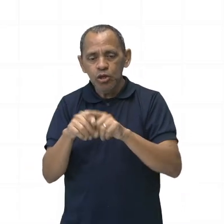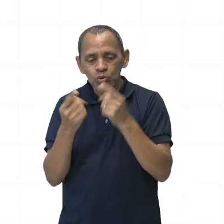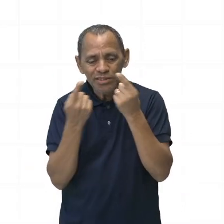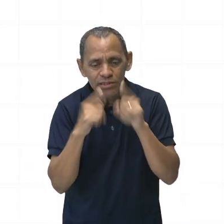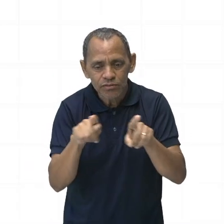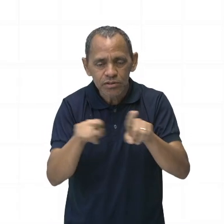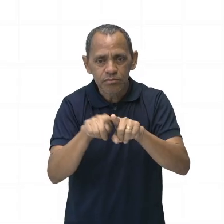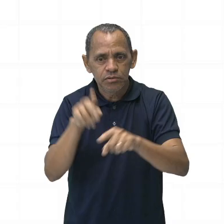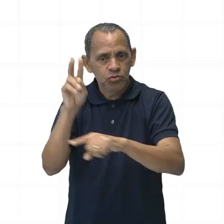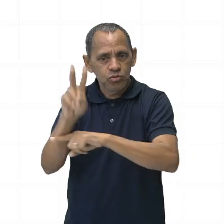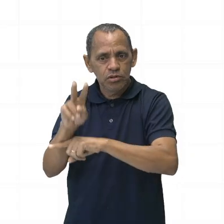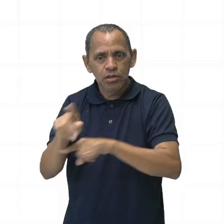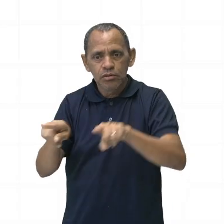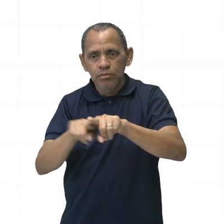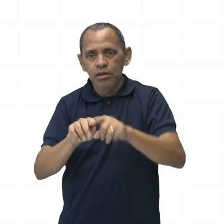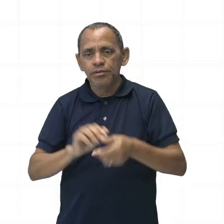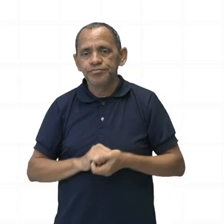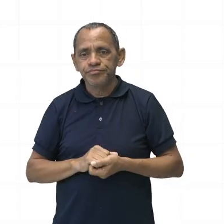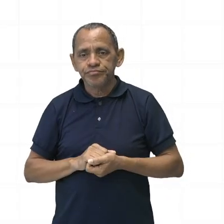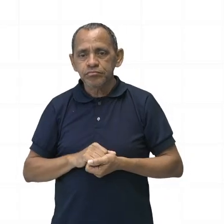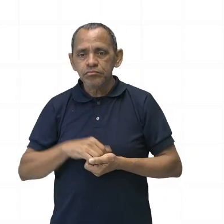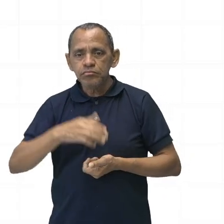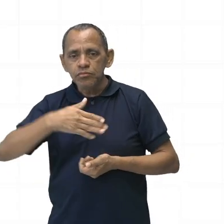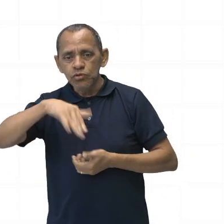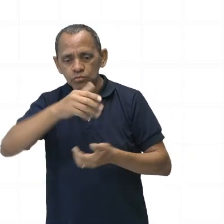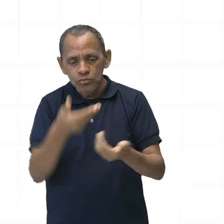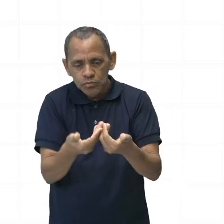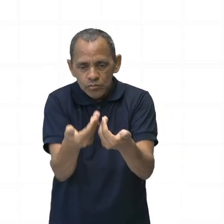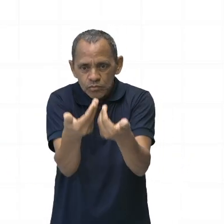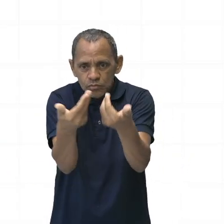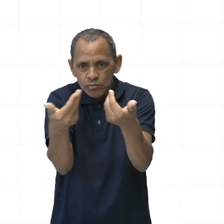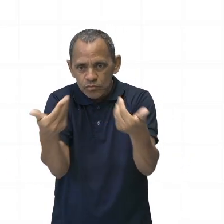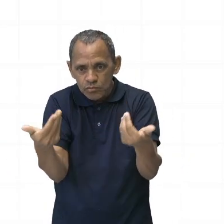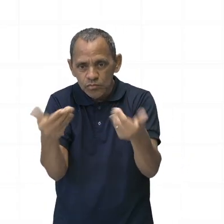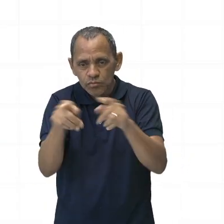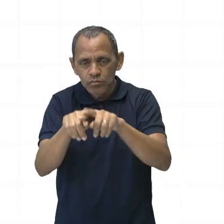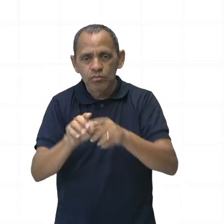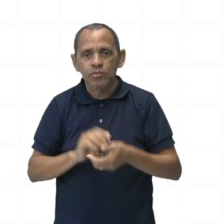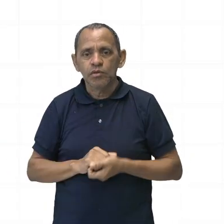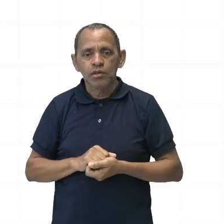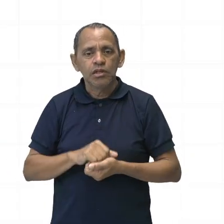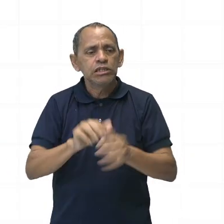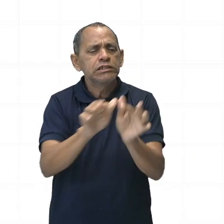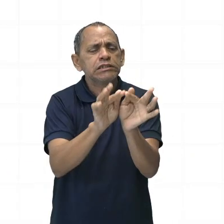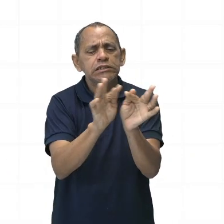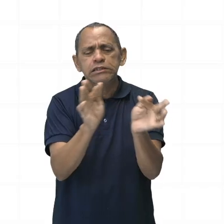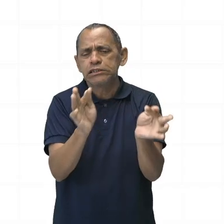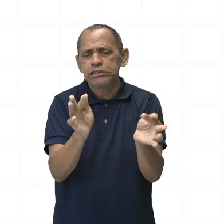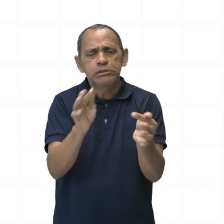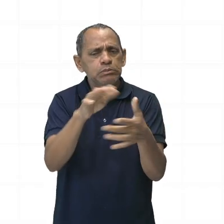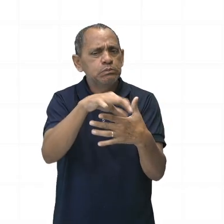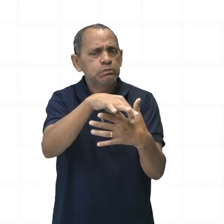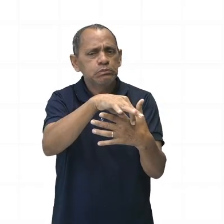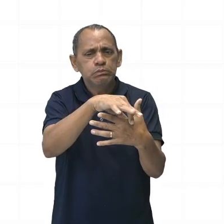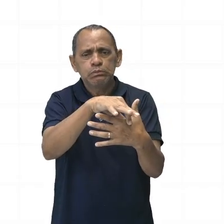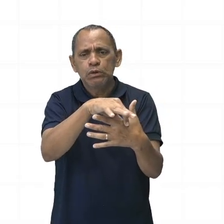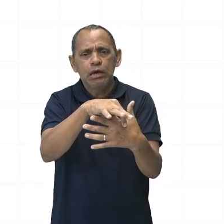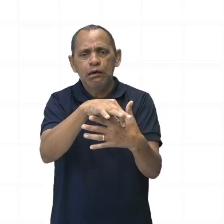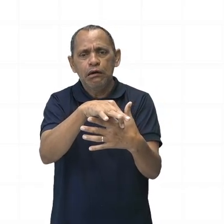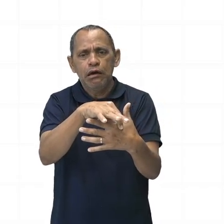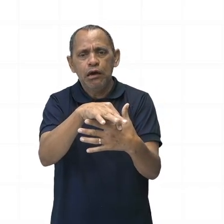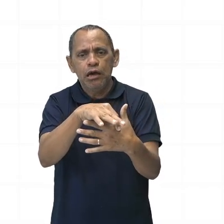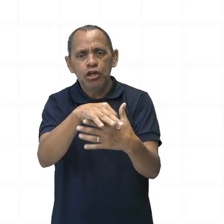carne, mas é considerada como uma unidade biopsicossocial e espiritual, como um todo, como algo,